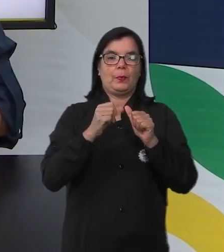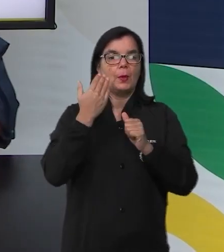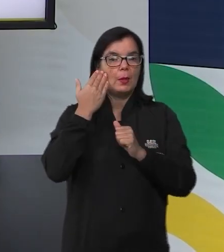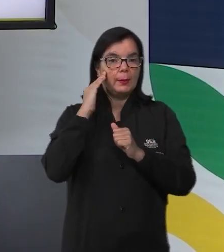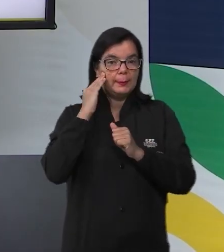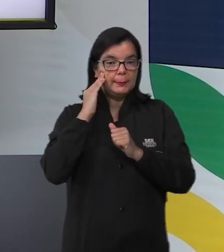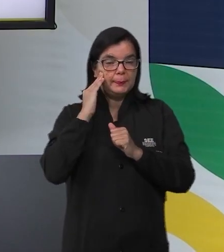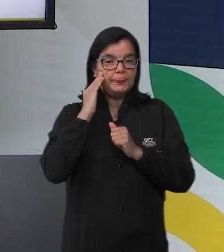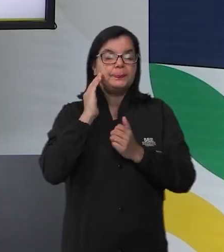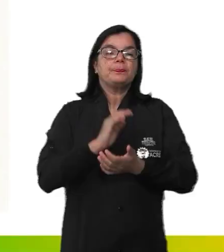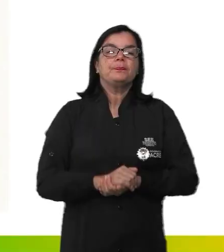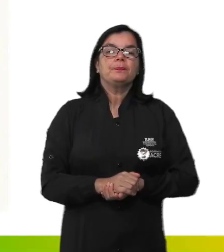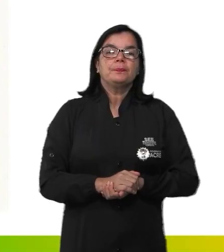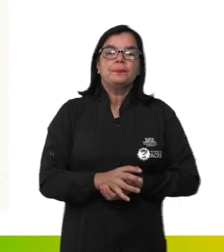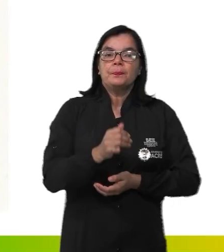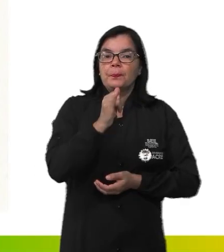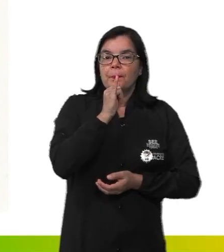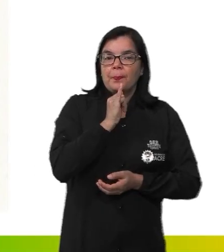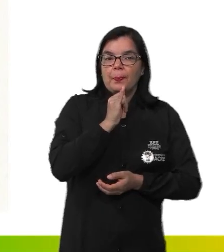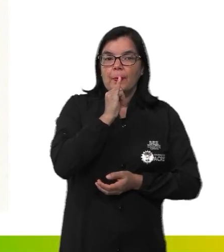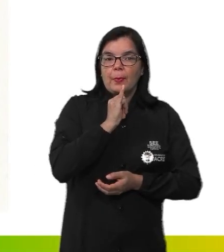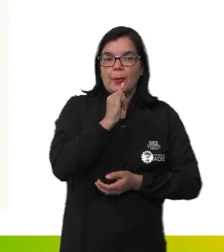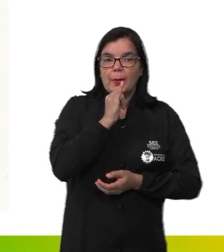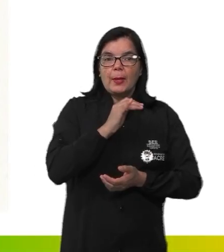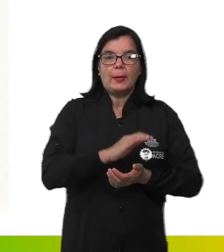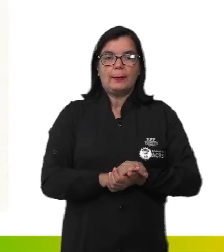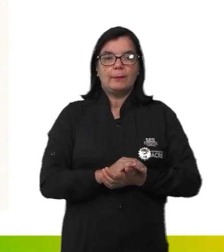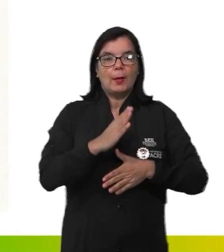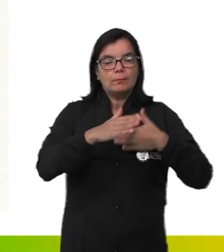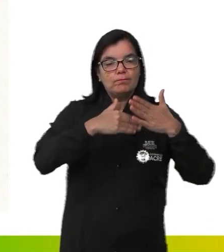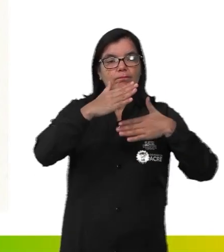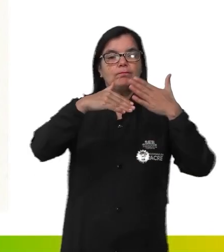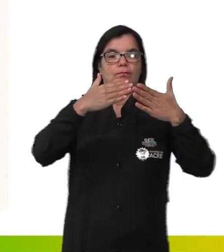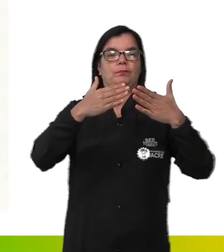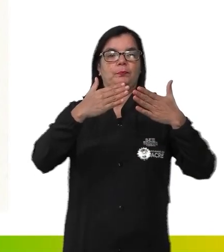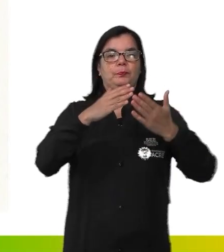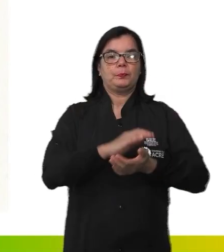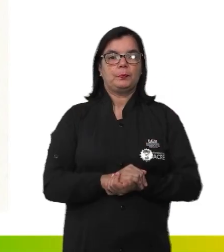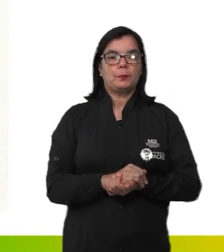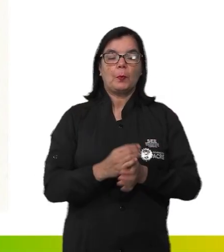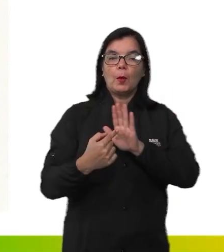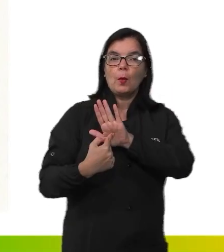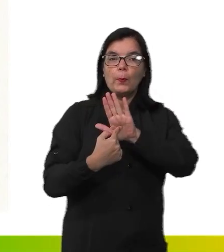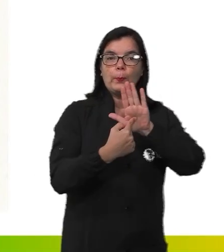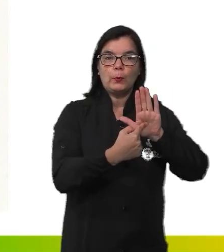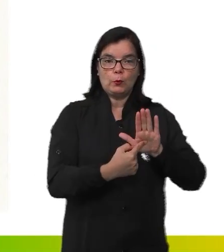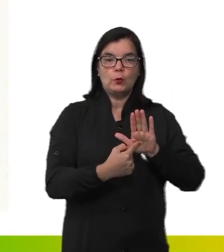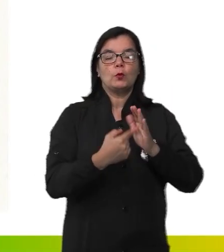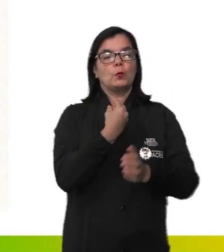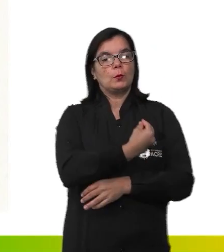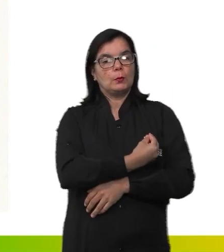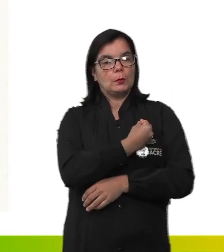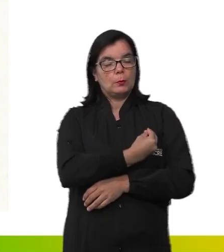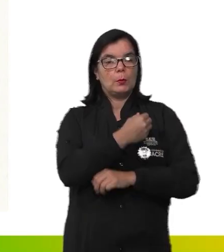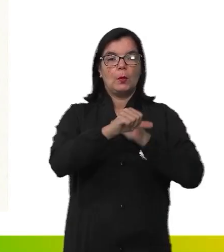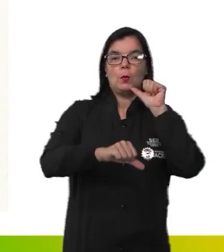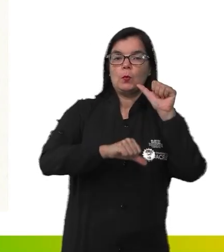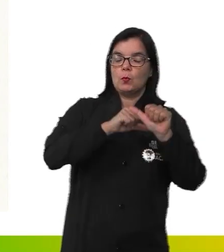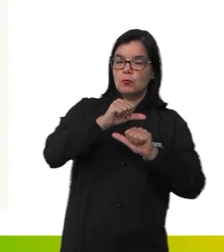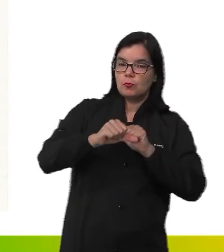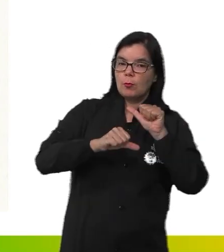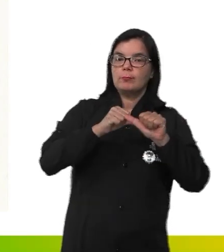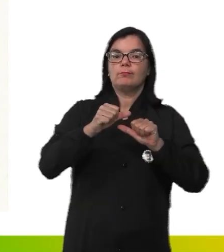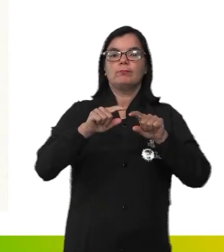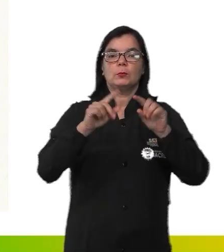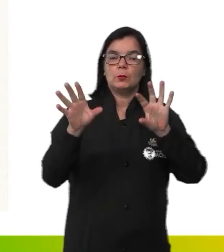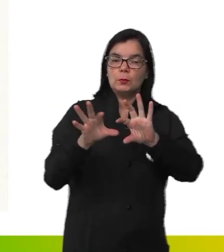Entenderam? Temos aqui exemplos marcantes da teoria da evolução. Mostrou que os seres vivos se transformam com o tempo,